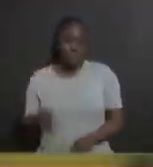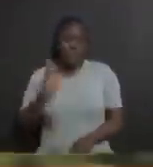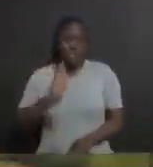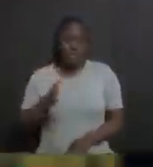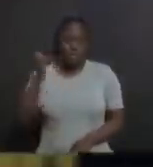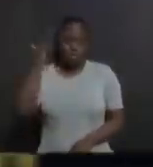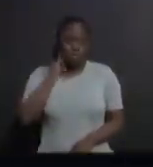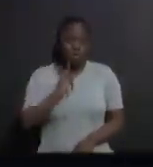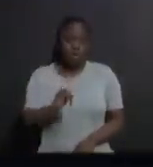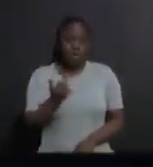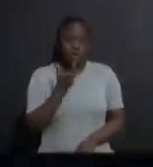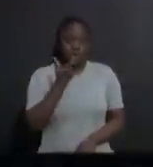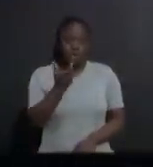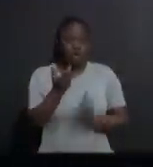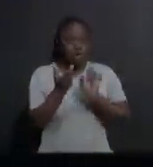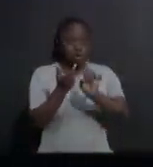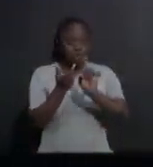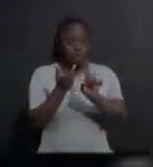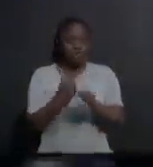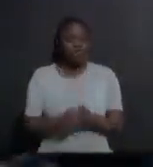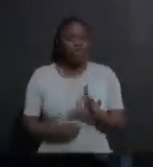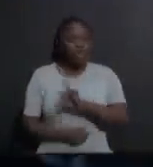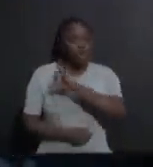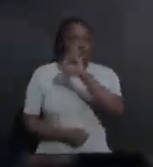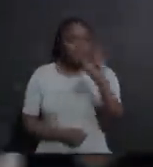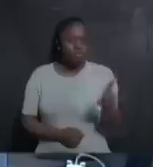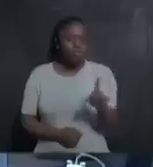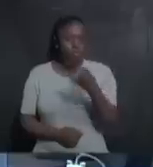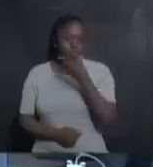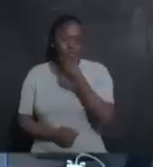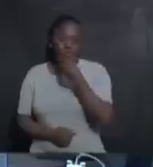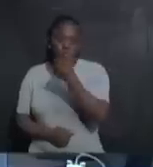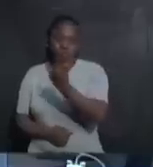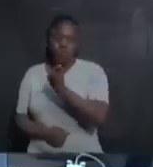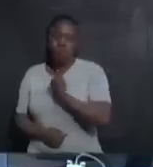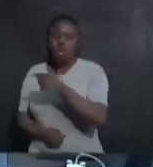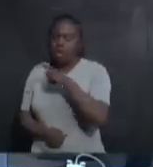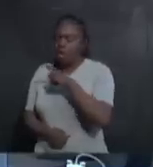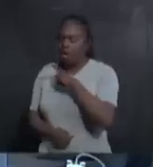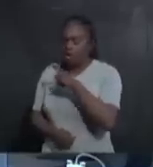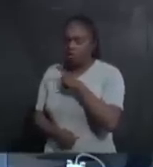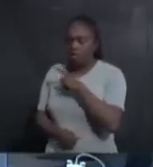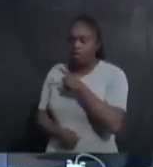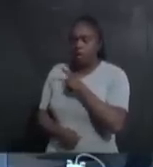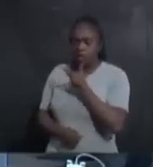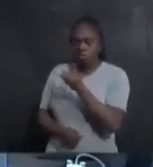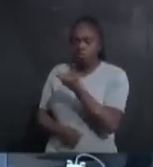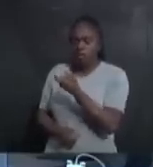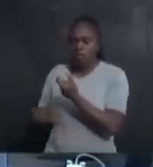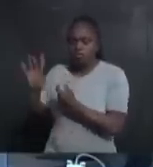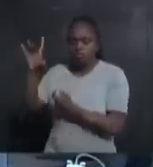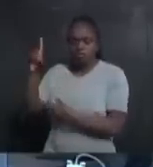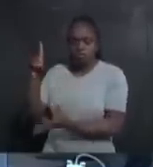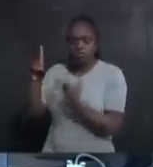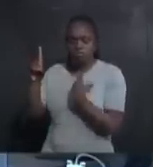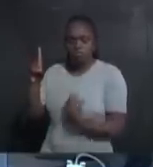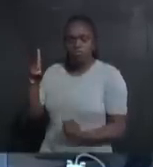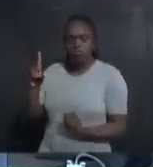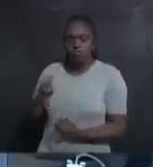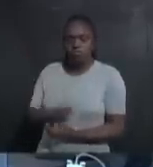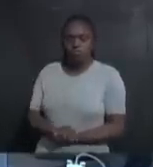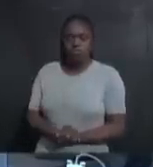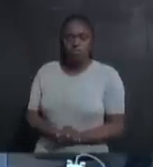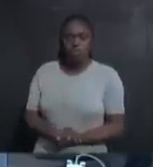palavra. Um dia um irmão virou para mim e falou assim: pastor, eu tenho uma palavra de Deus para você. Eu fechei os olhos, porque a gente tem uma postura para receber, não é verdade? Você não